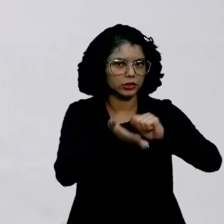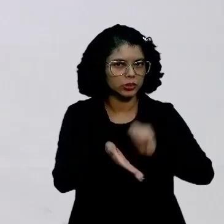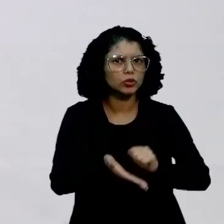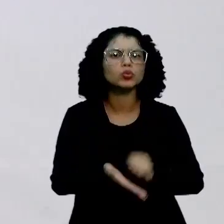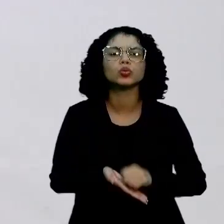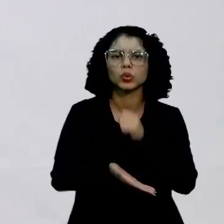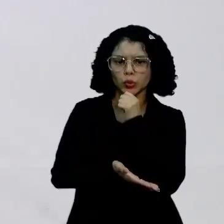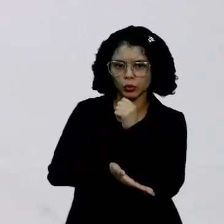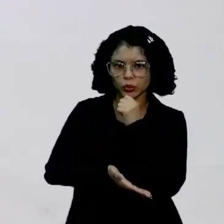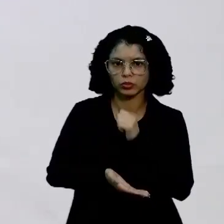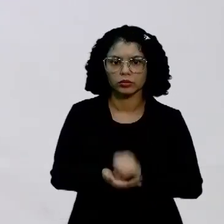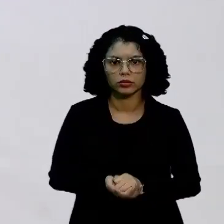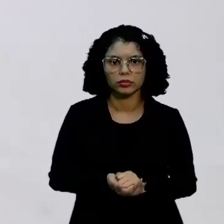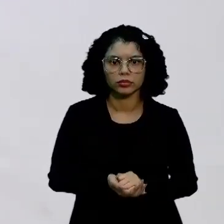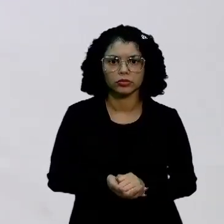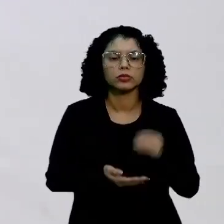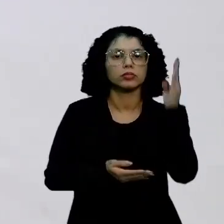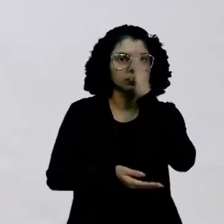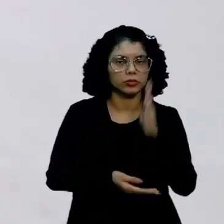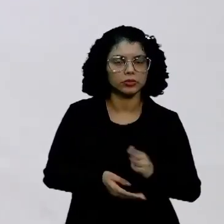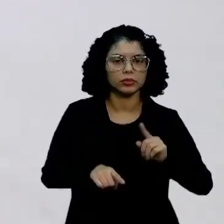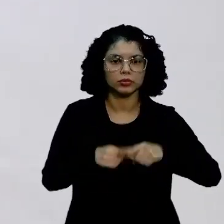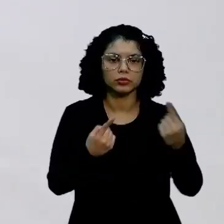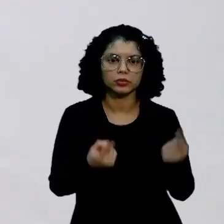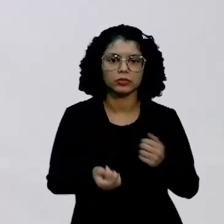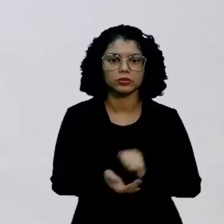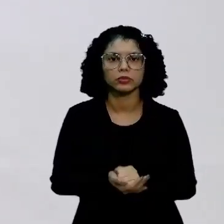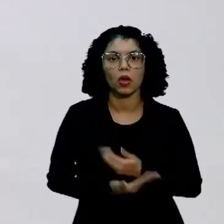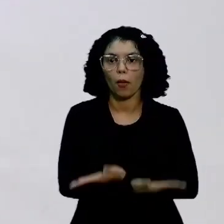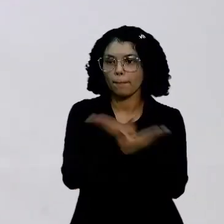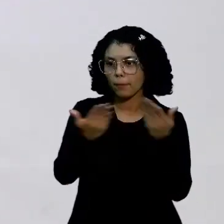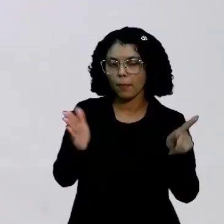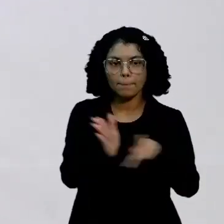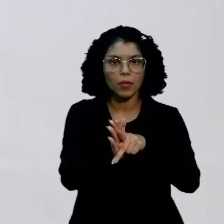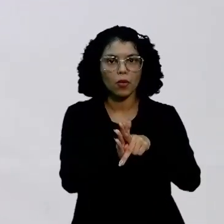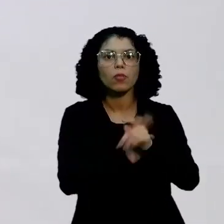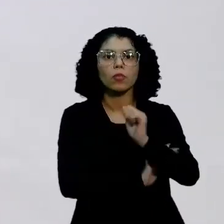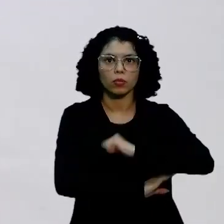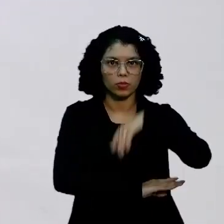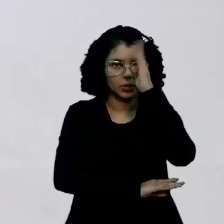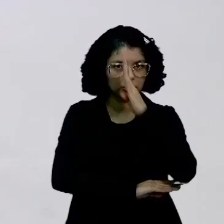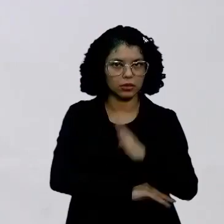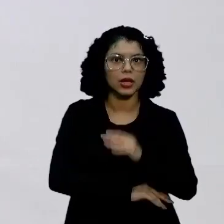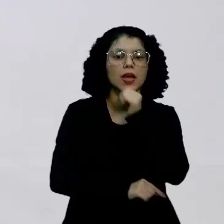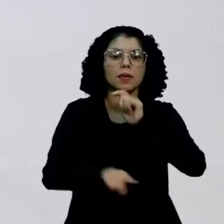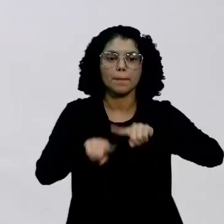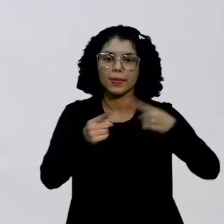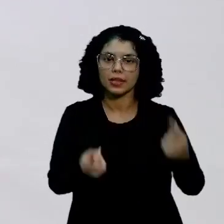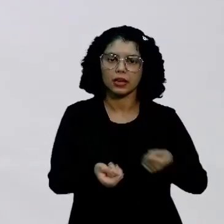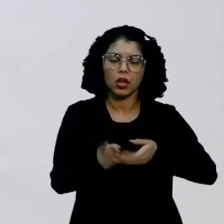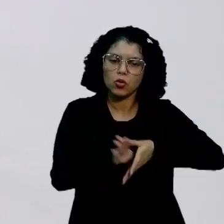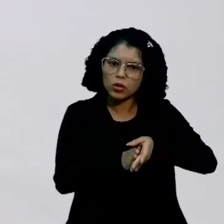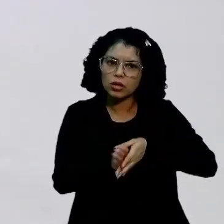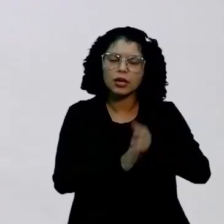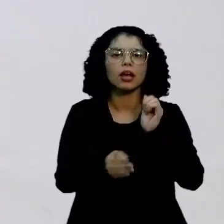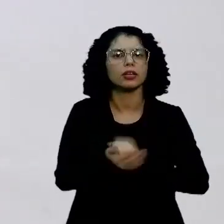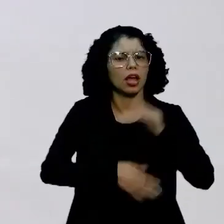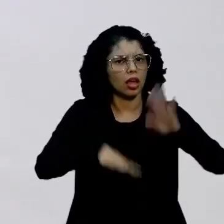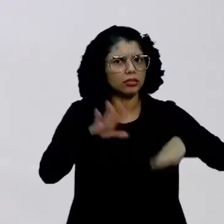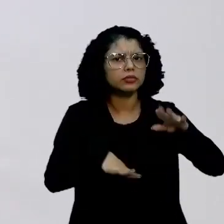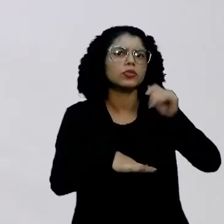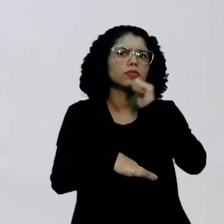que, perfeito, são brasileiros, mas eu não tenho um público brasileiro totalmente consolidado. A obra, às vezes,